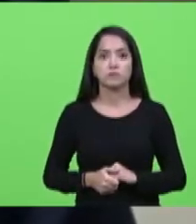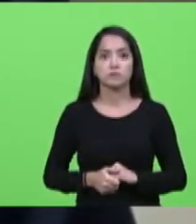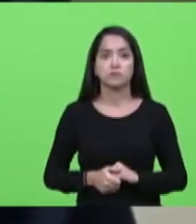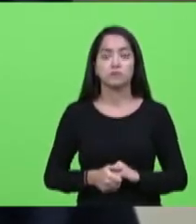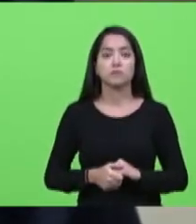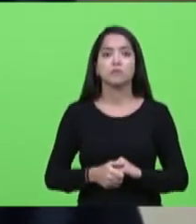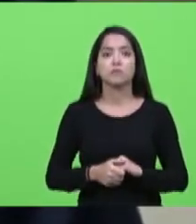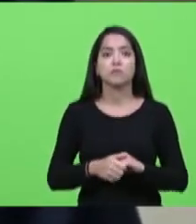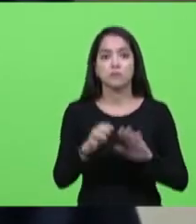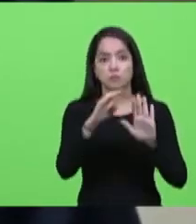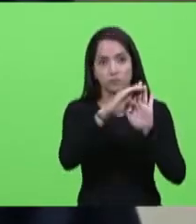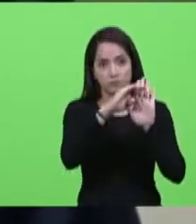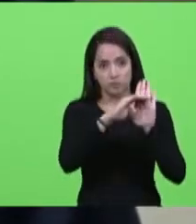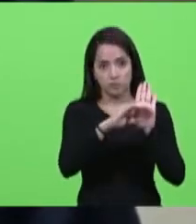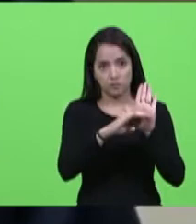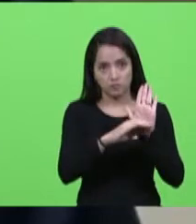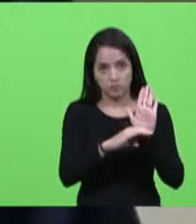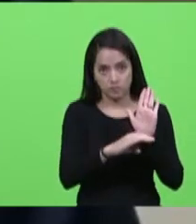terão